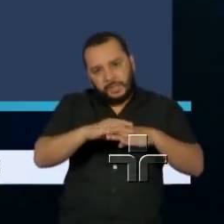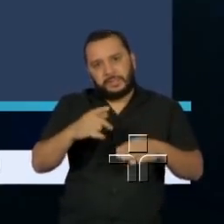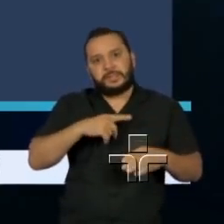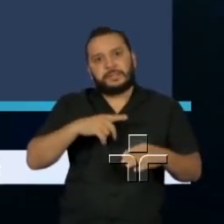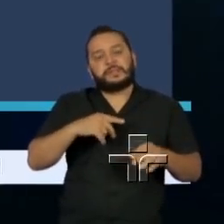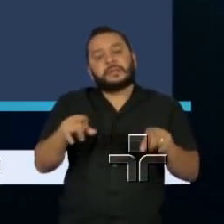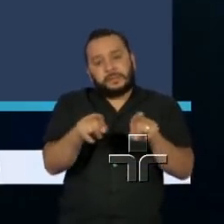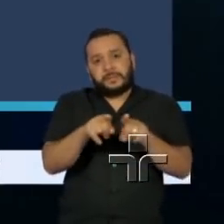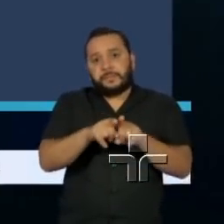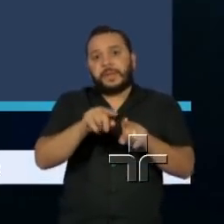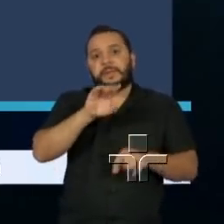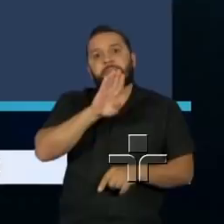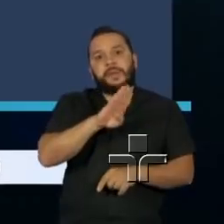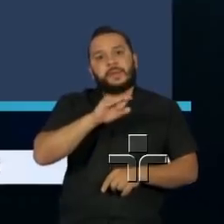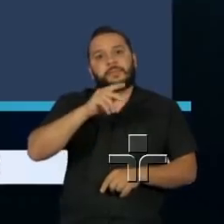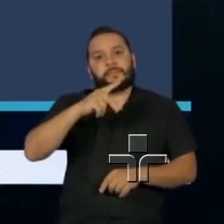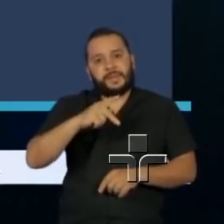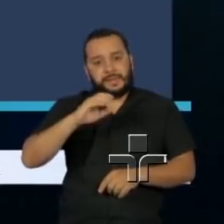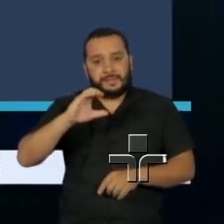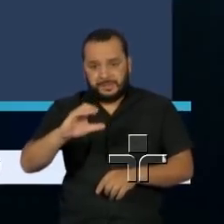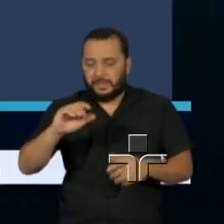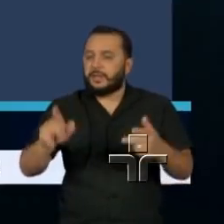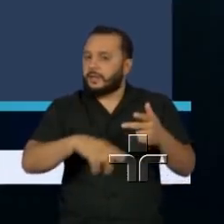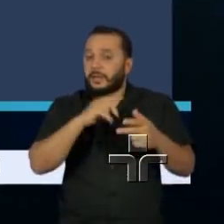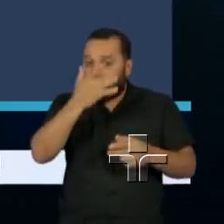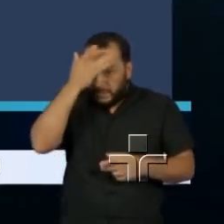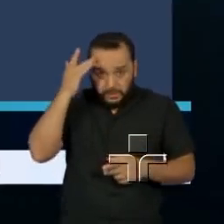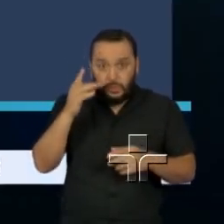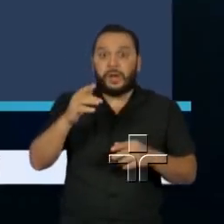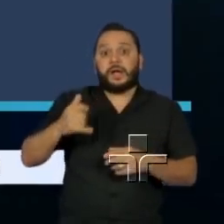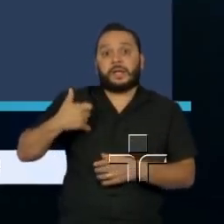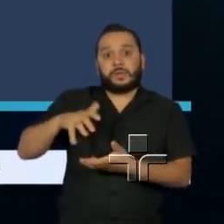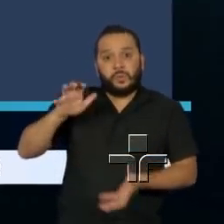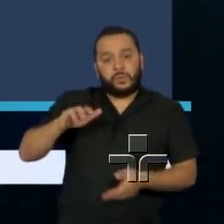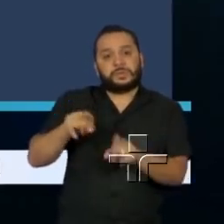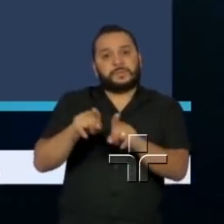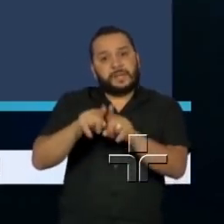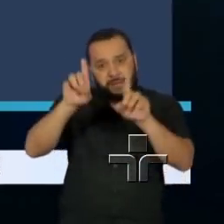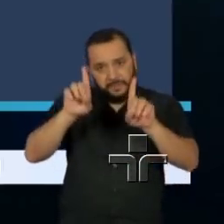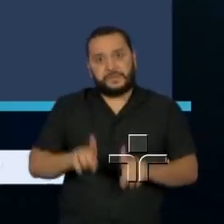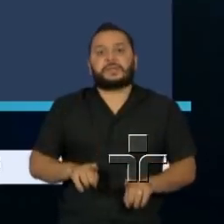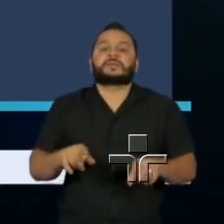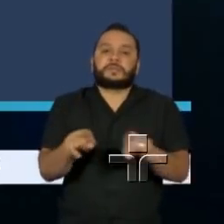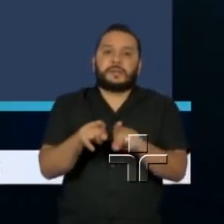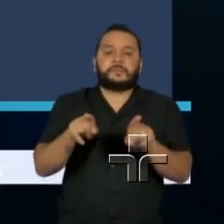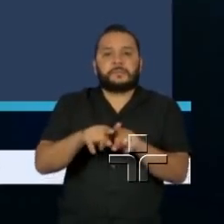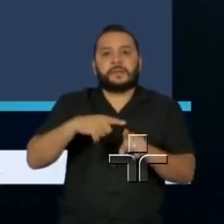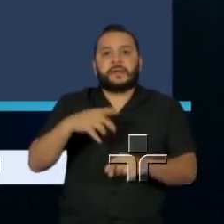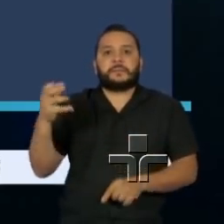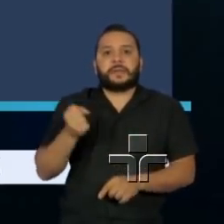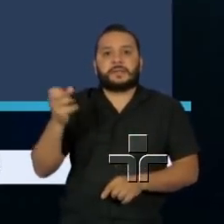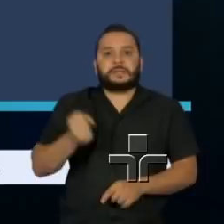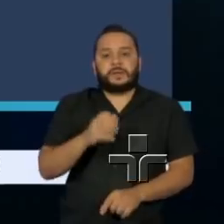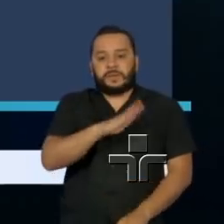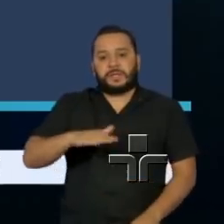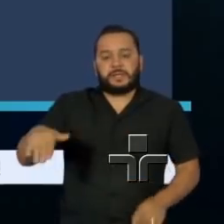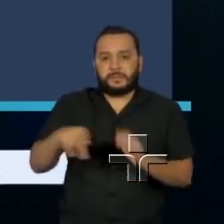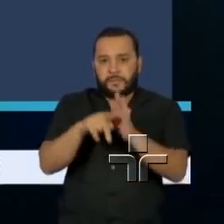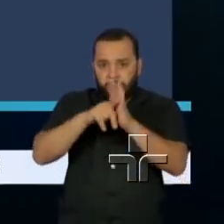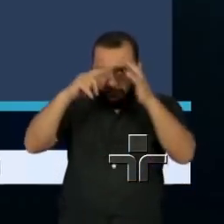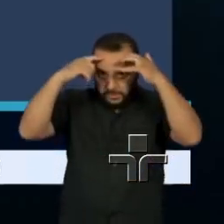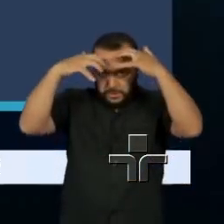de prestação continuada ao idoso e à pessoa com deficiência, além de pensão especial a crianças com